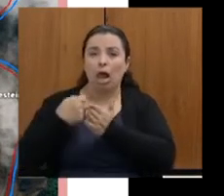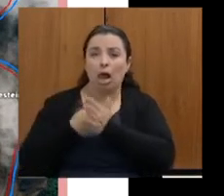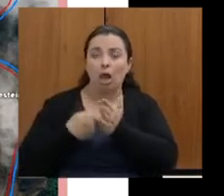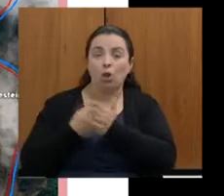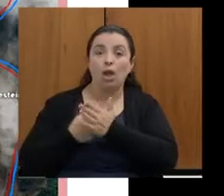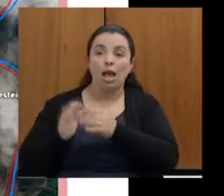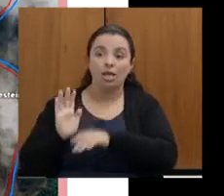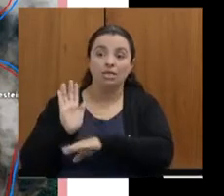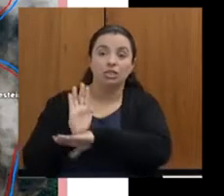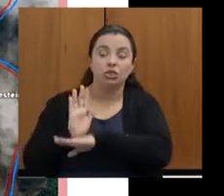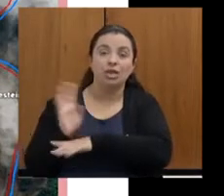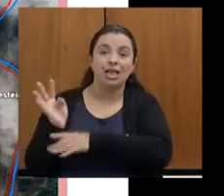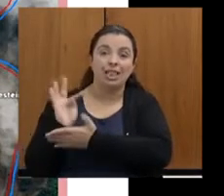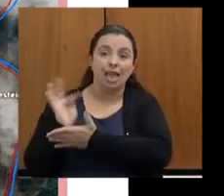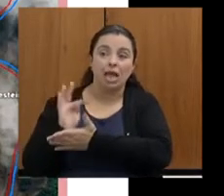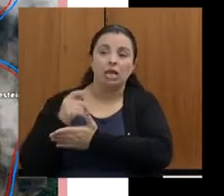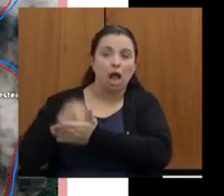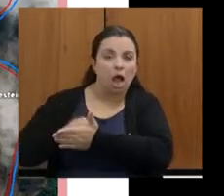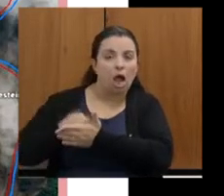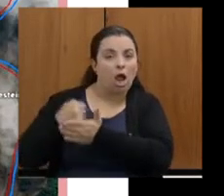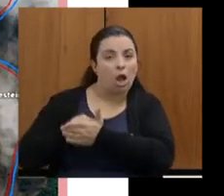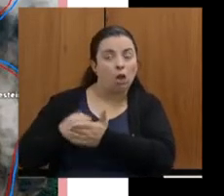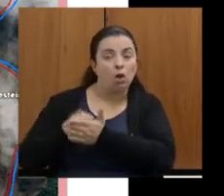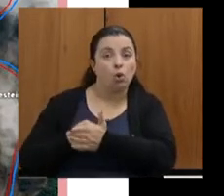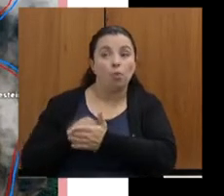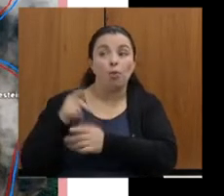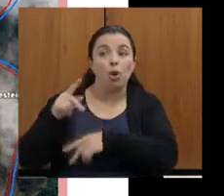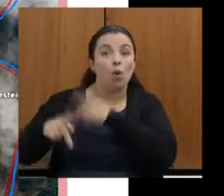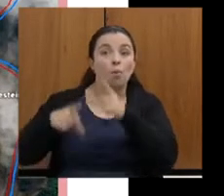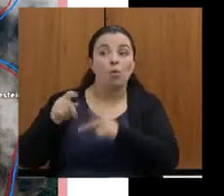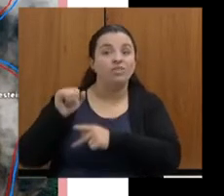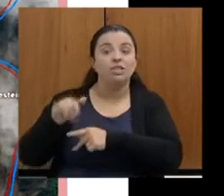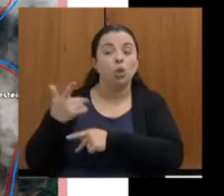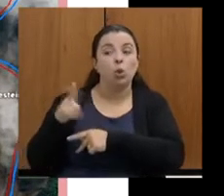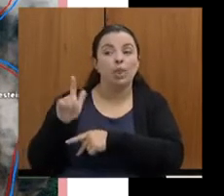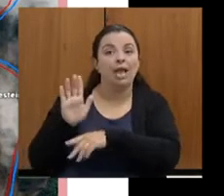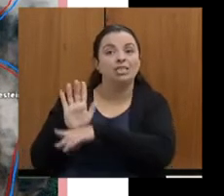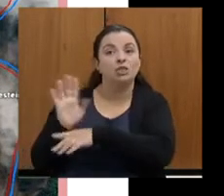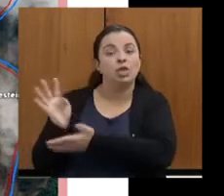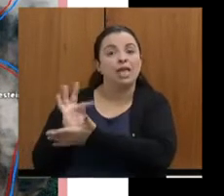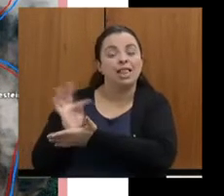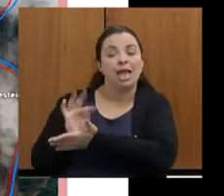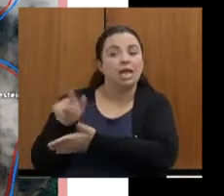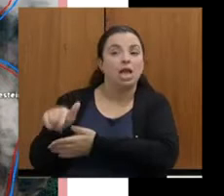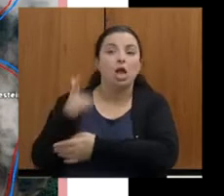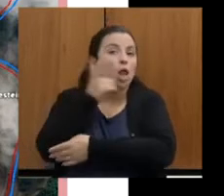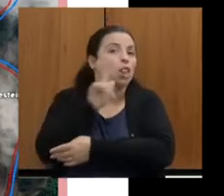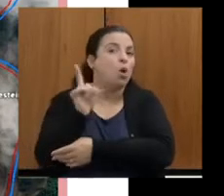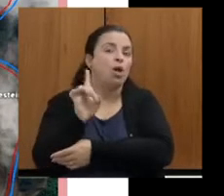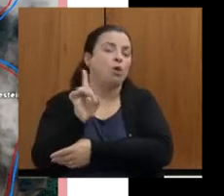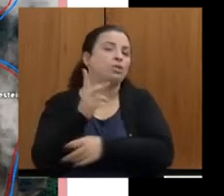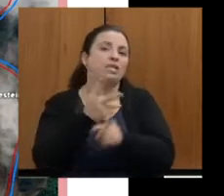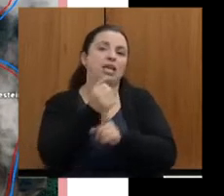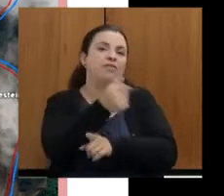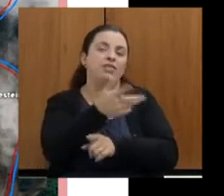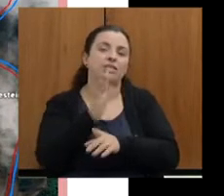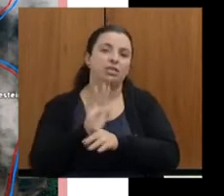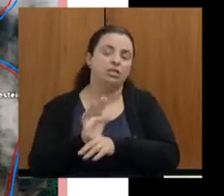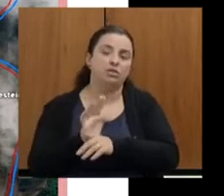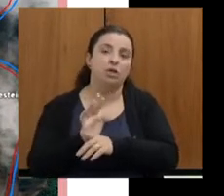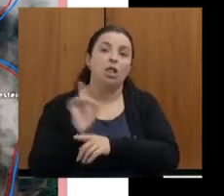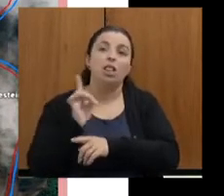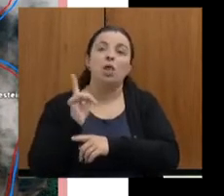Assessoria Técnica né que o povo sem Assessoria Técnica jamais teria conseguido né é